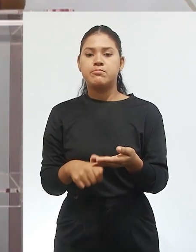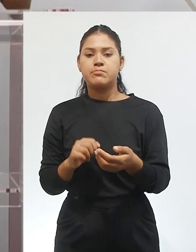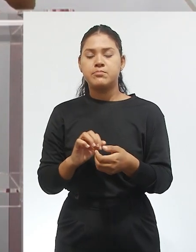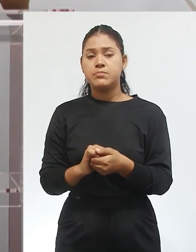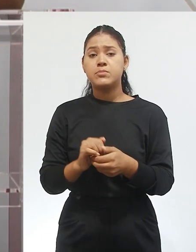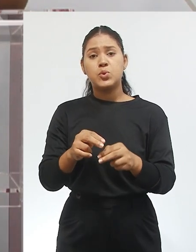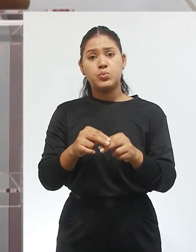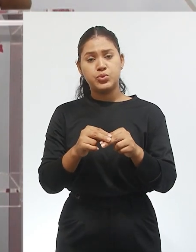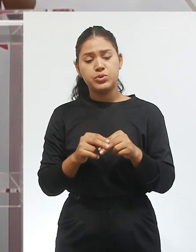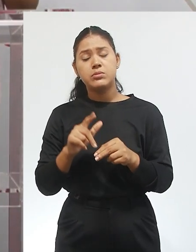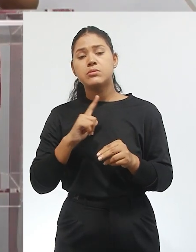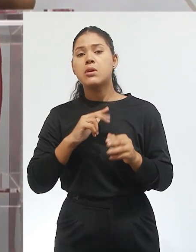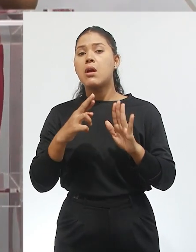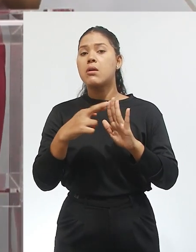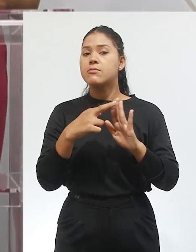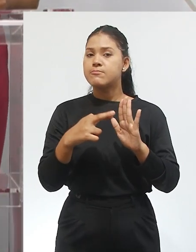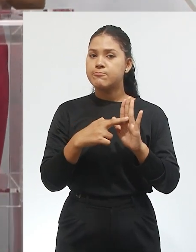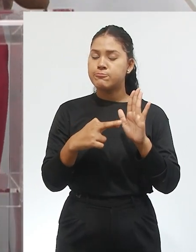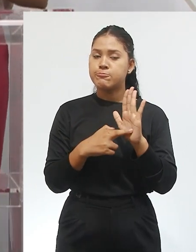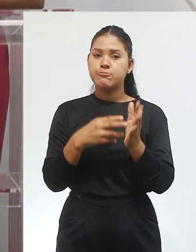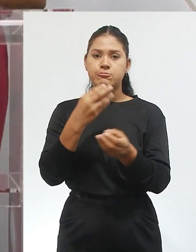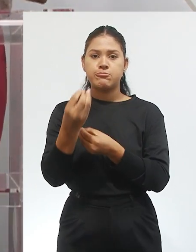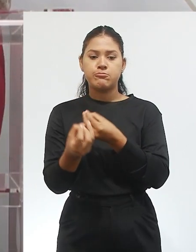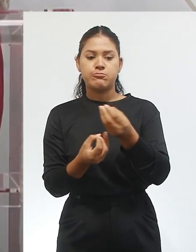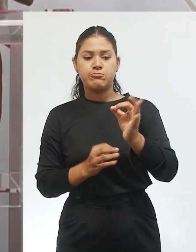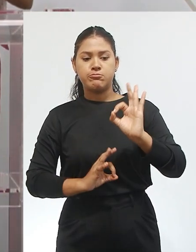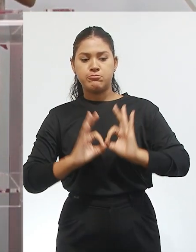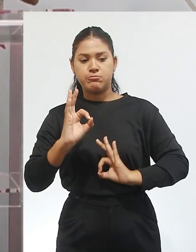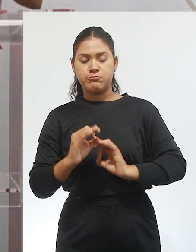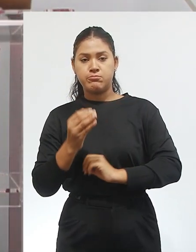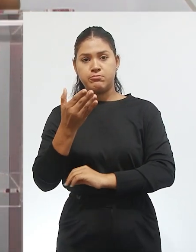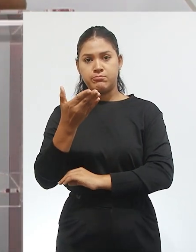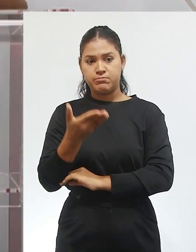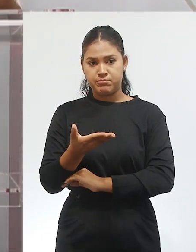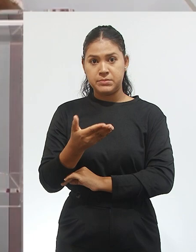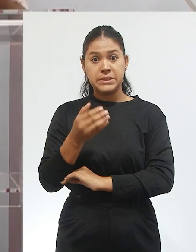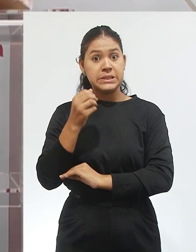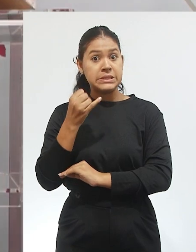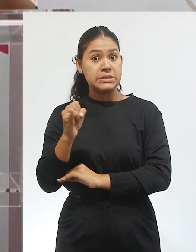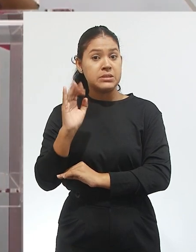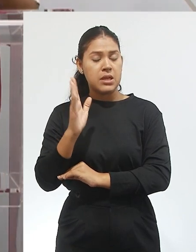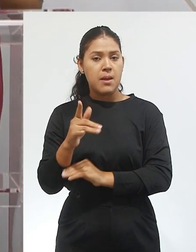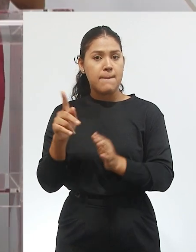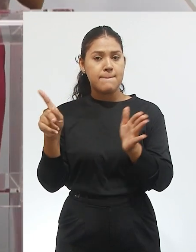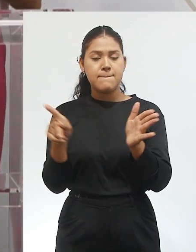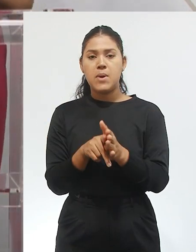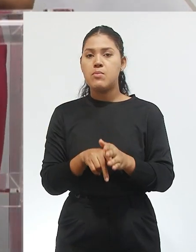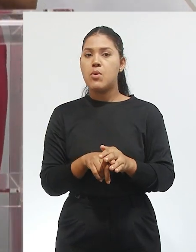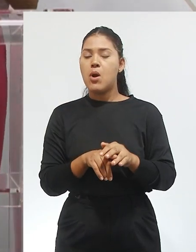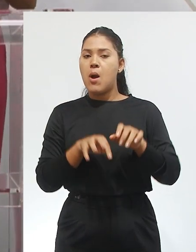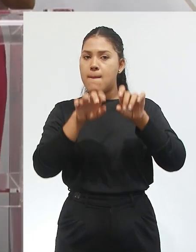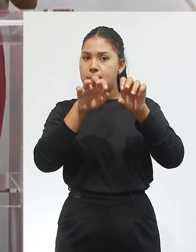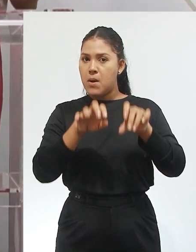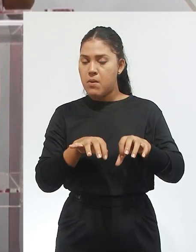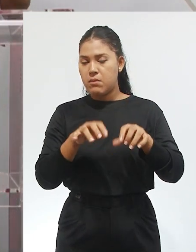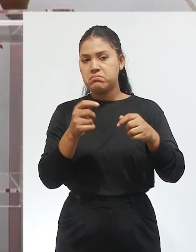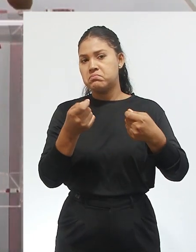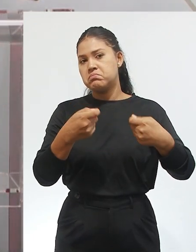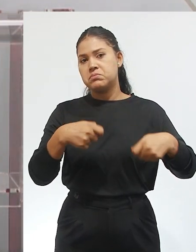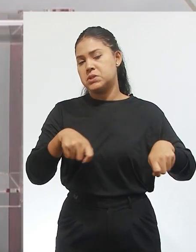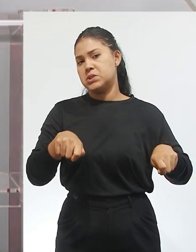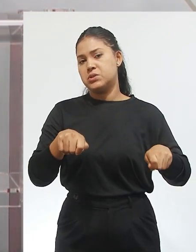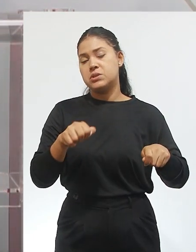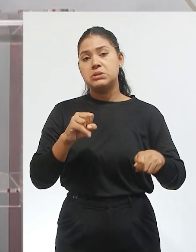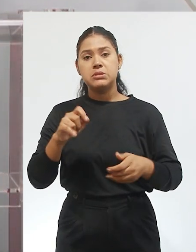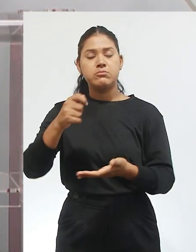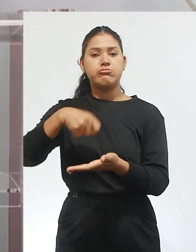tá? Então, por isso que ainda tem essas regras. Quando é mecanizada, precisa de algumas situações, mas outras a gente vai ver que já não